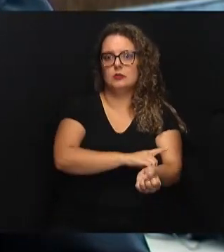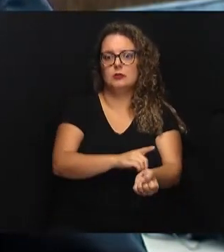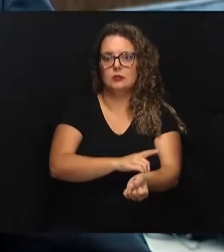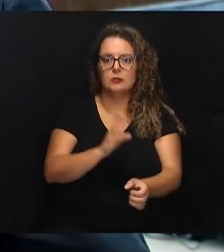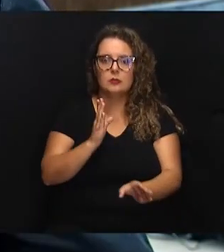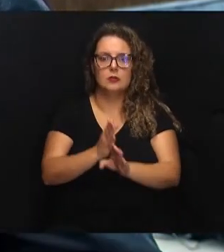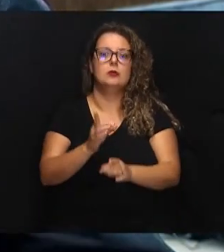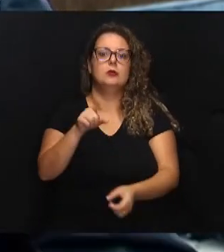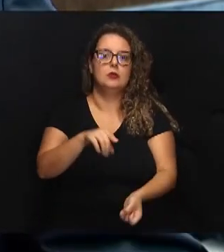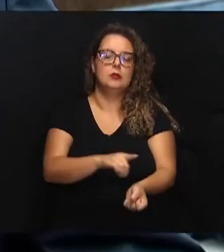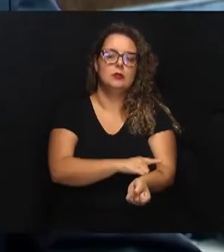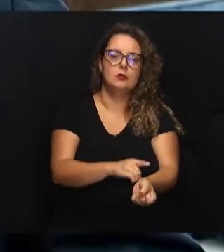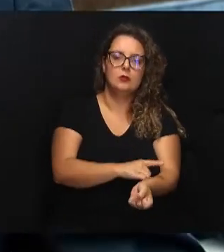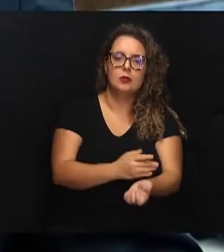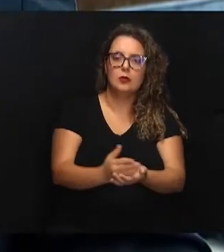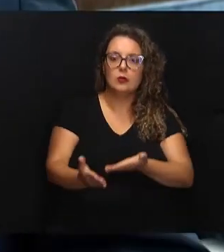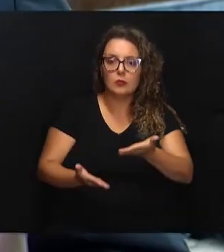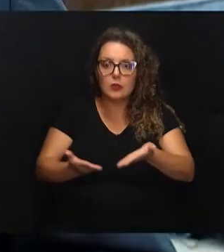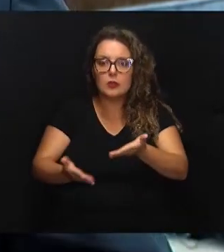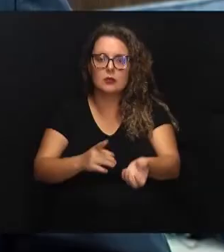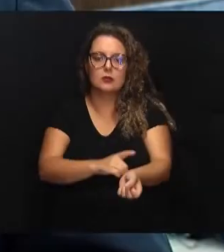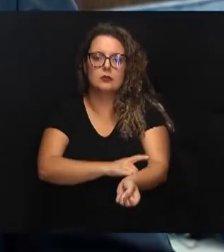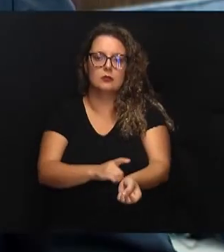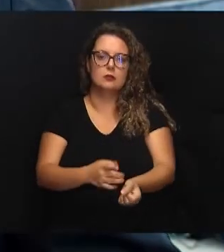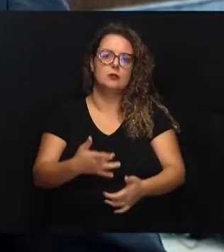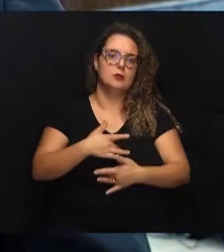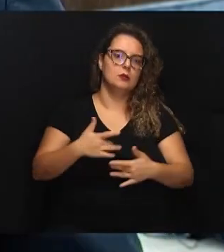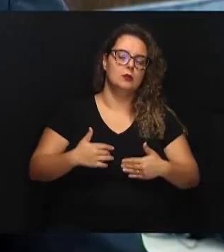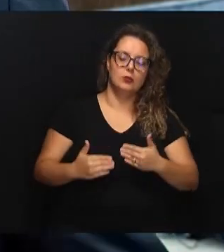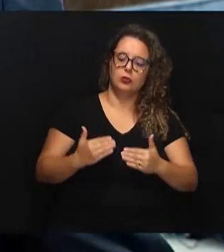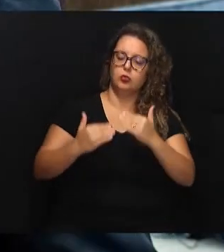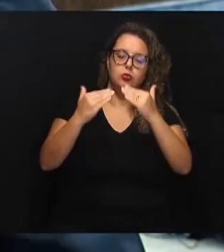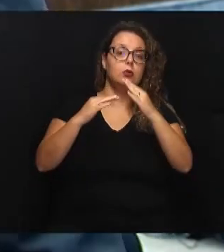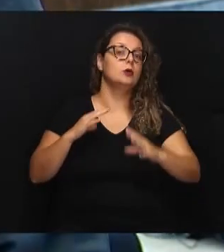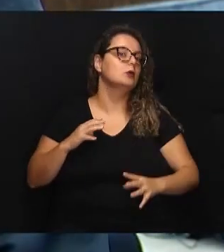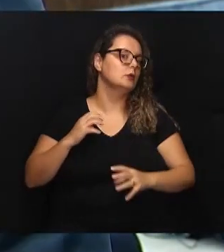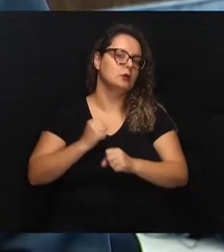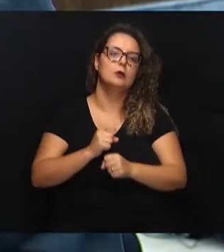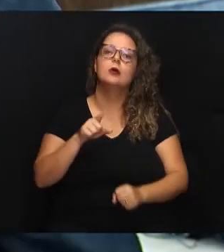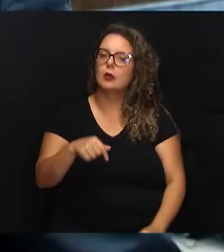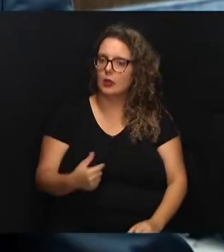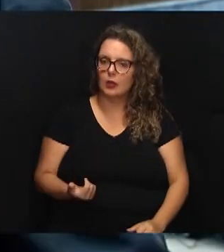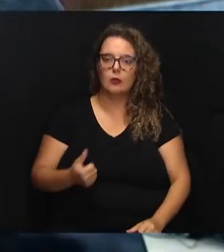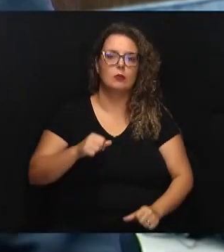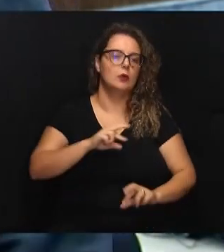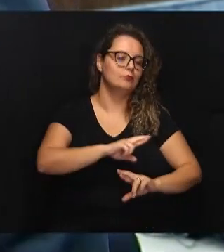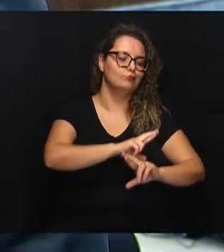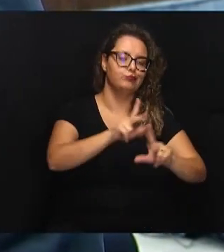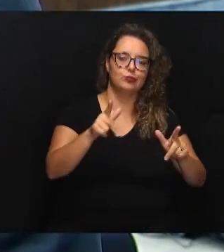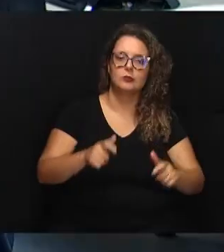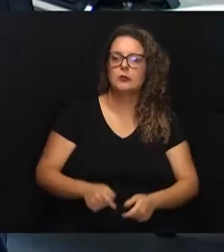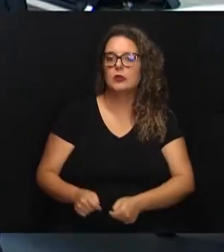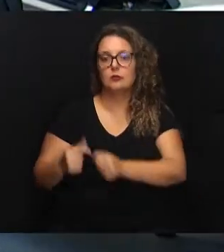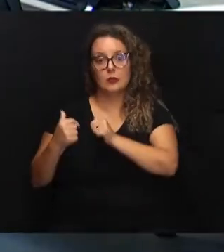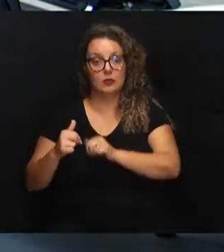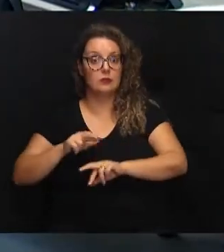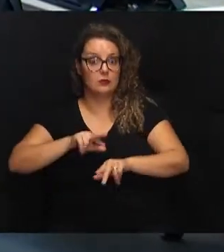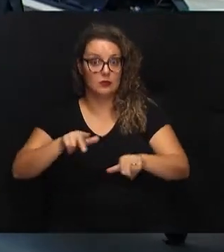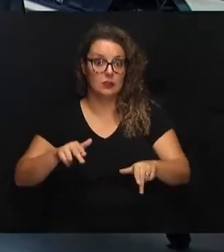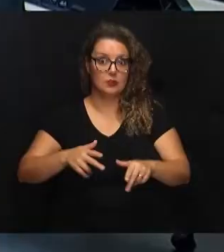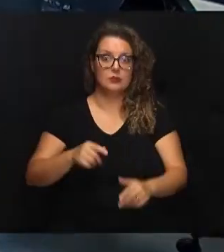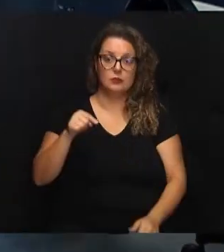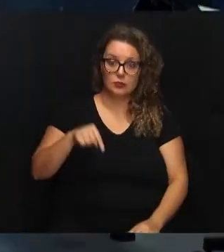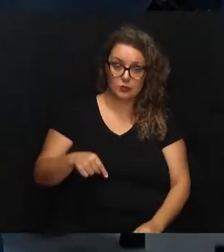ela é diabética, ela começa a tratar a diabetes e a saúde dela vai melhorar como um todo. É impressionante como nós vamos ter muito benefício com isso. O